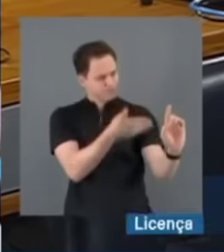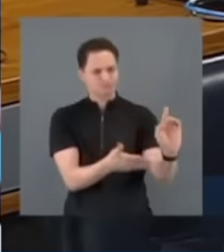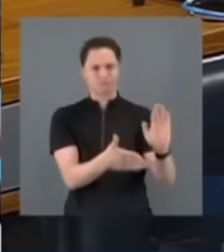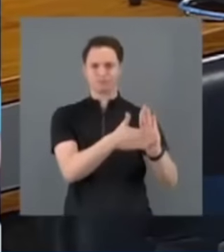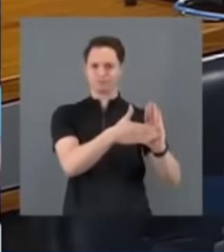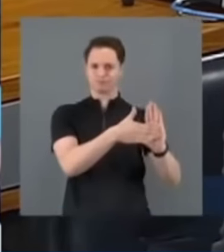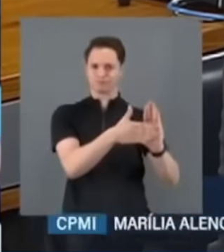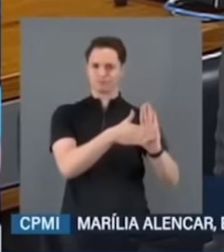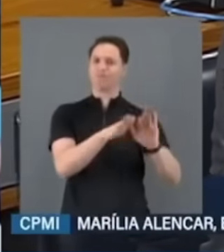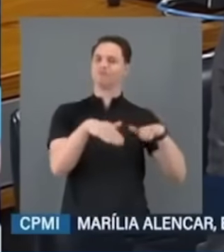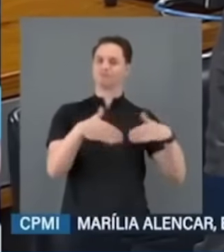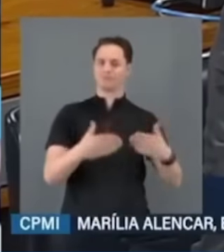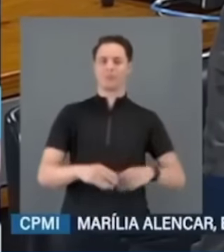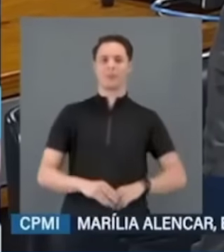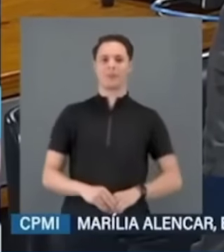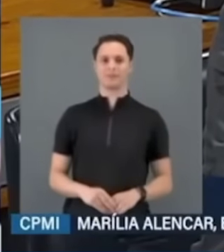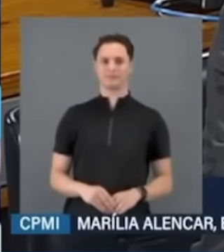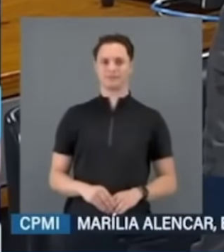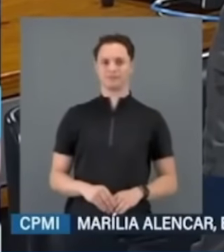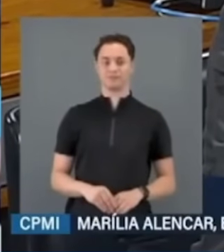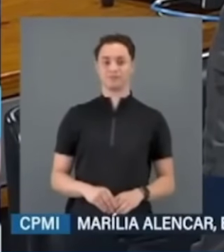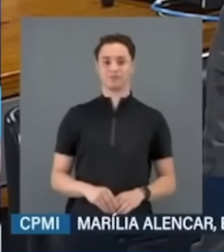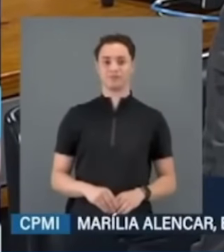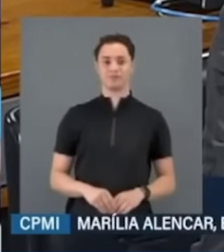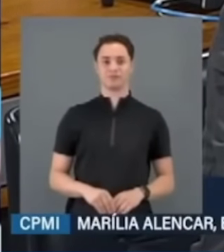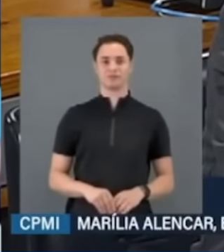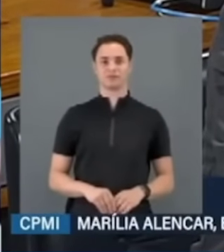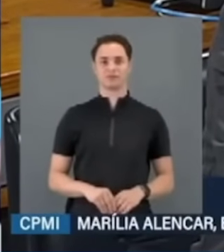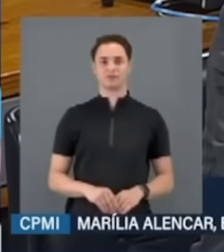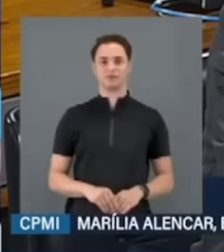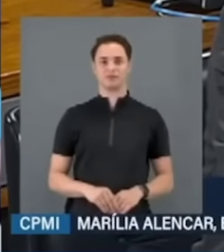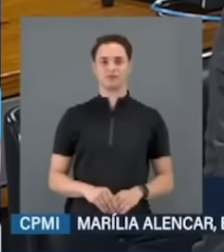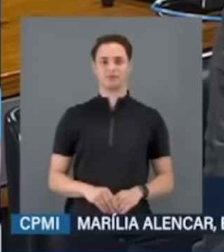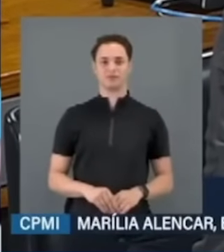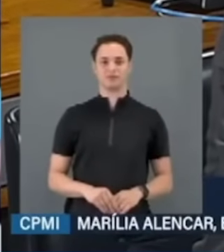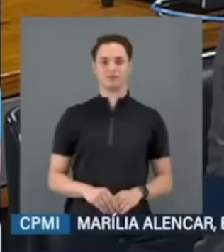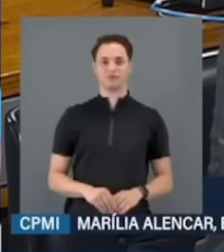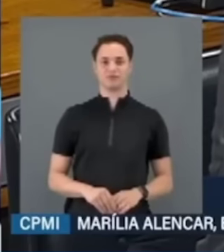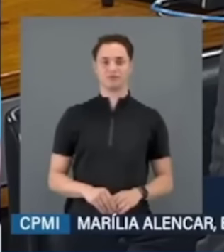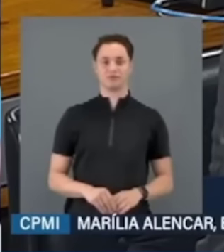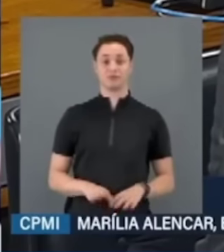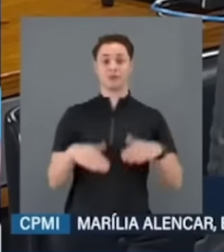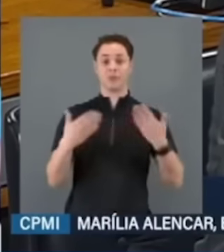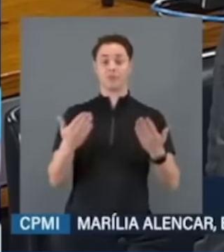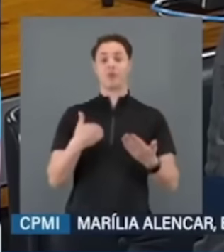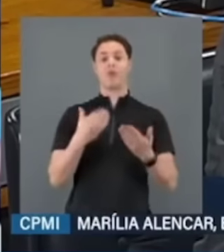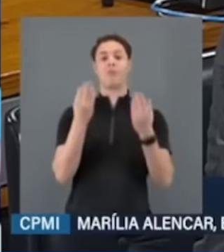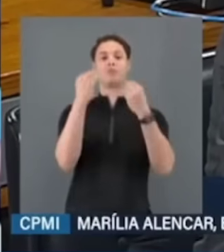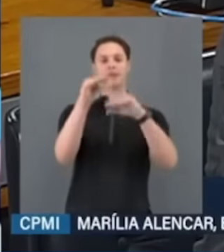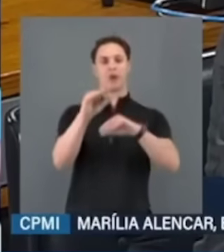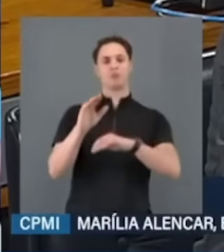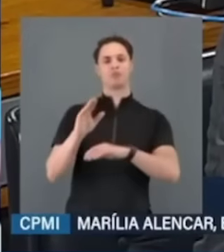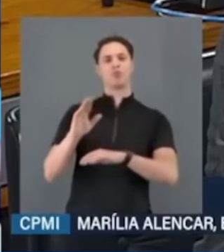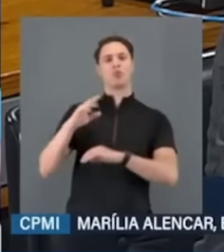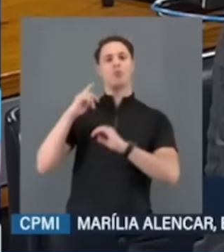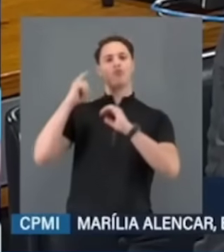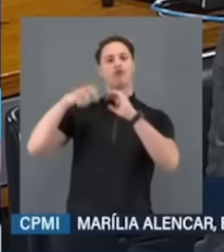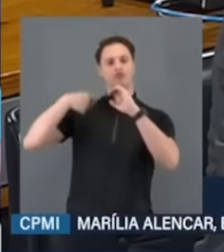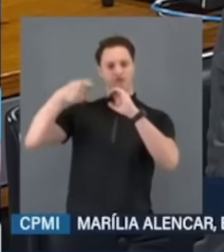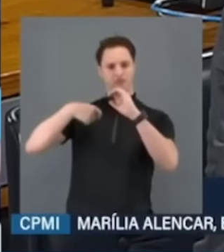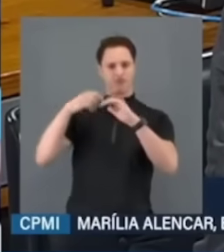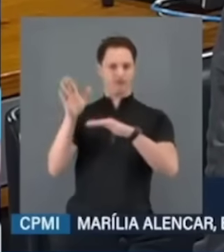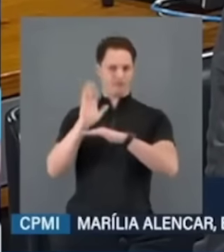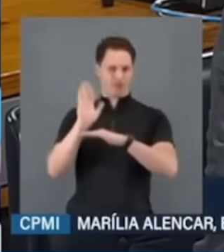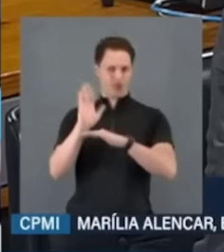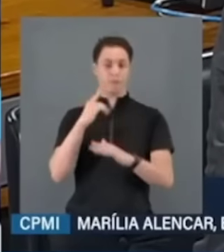lugar, parabenizá-lo. Muito obrigada. Eu trouxe, Cabo Marcela, um vídeo que eu vou pedir para passar, porque ele